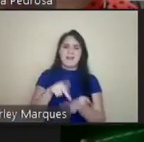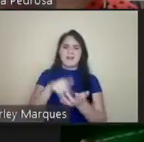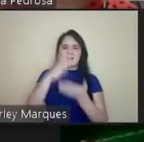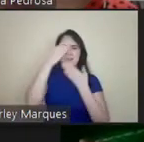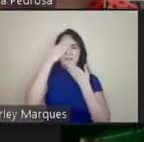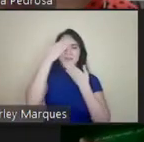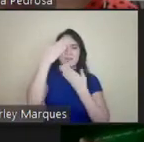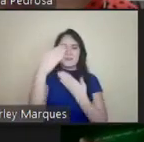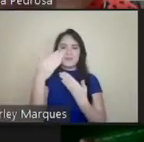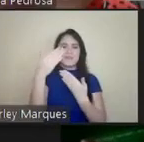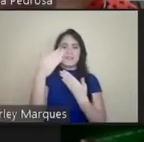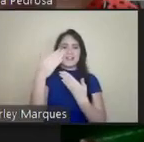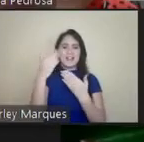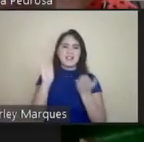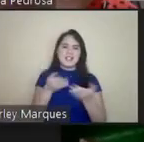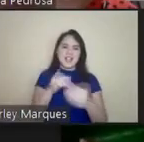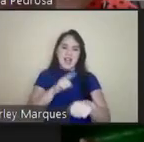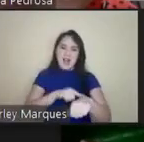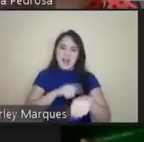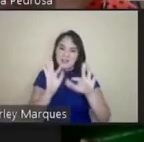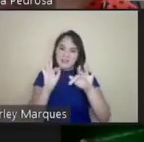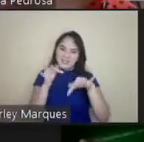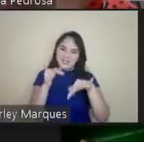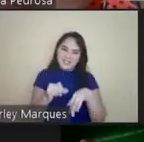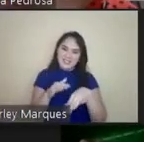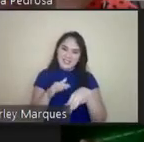agradecer, já está chegando já no final da nossa conversa,